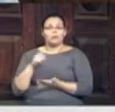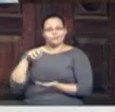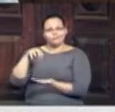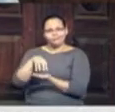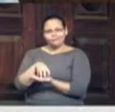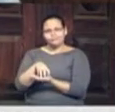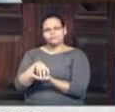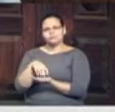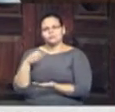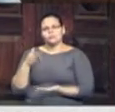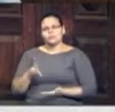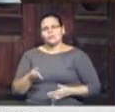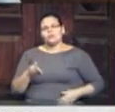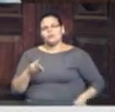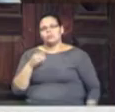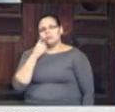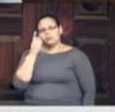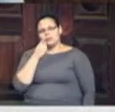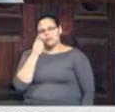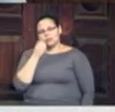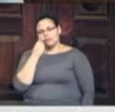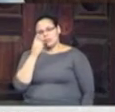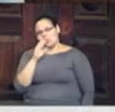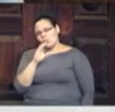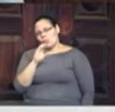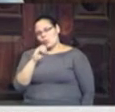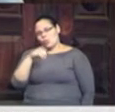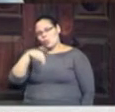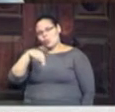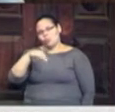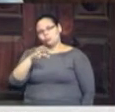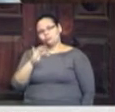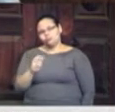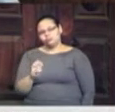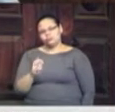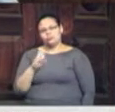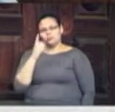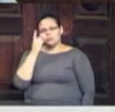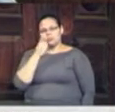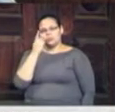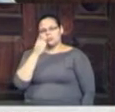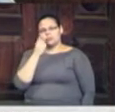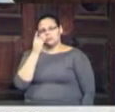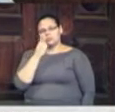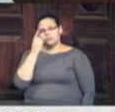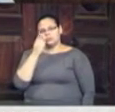institucional, deputado Conte Bittencourt e deputado Osório.